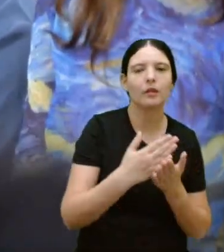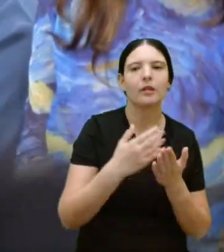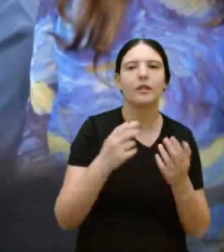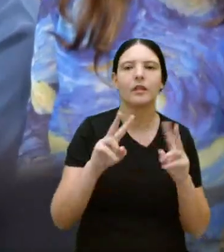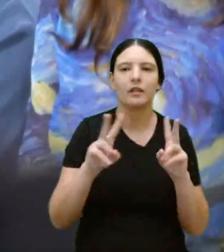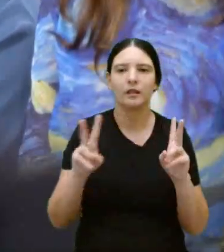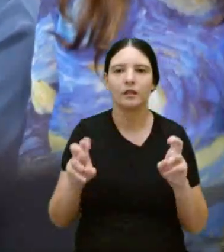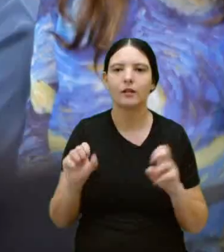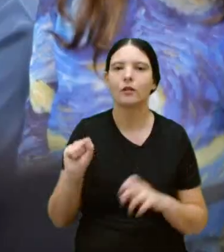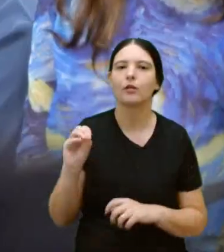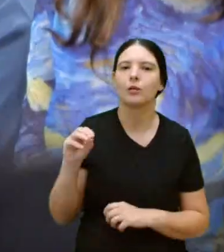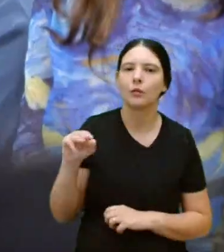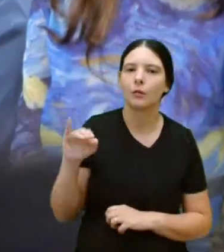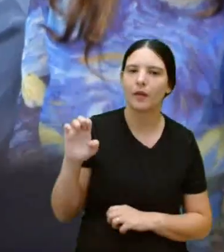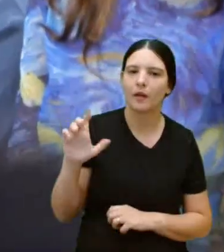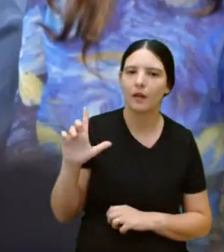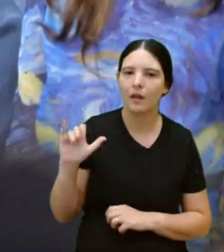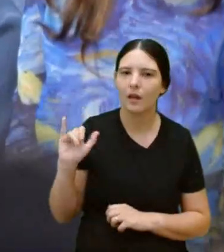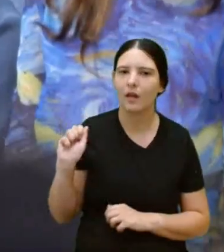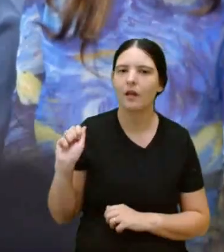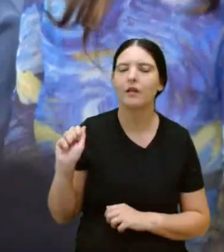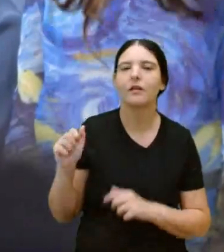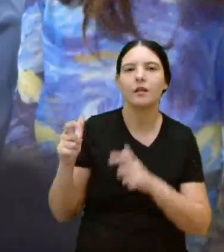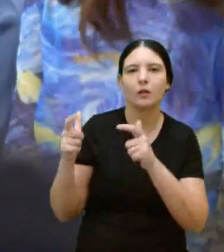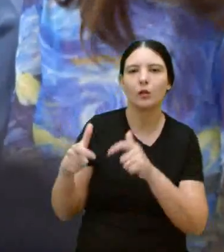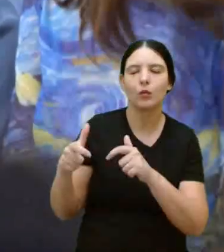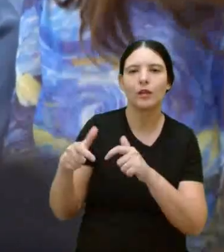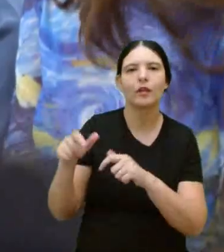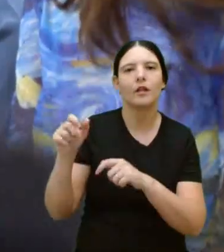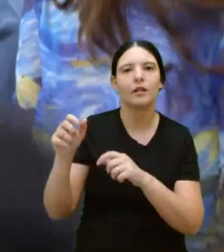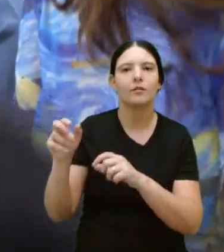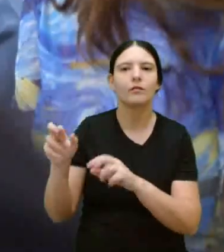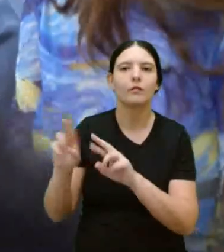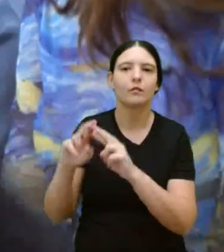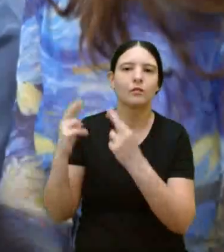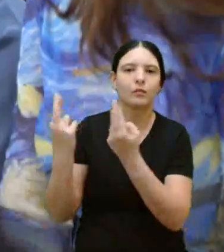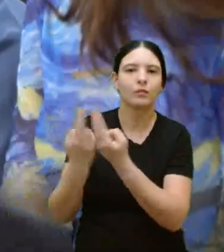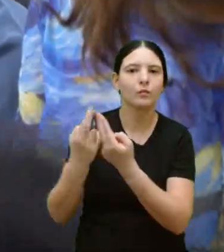aquela tribo, né, africana, explicando sobre...